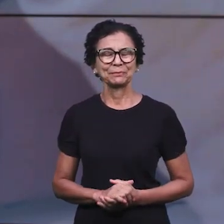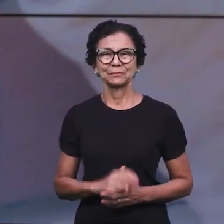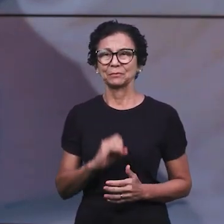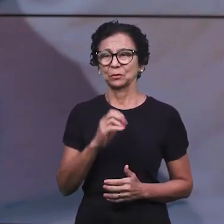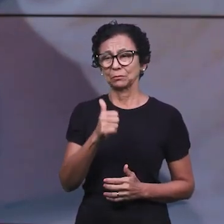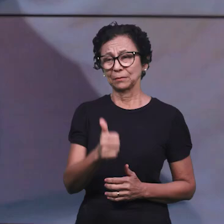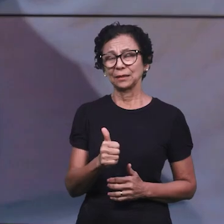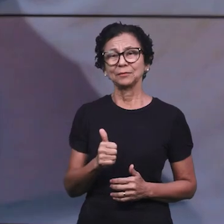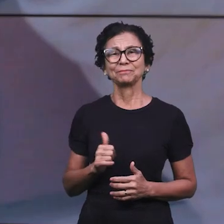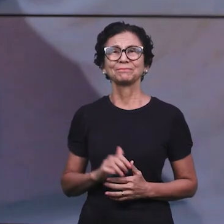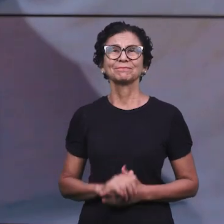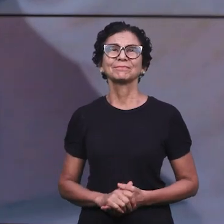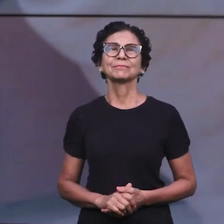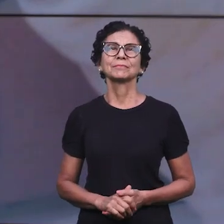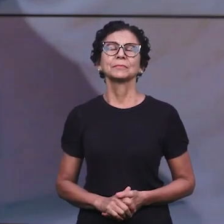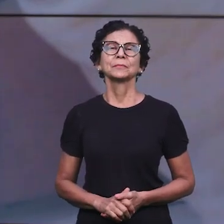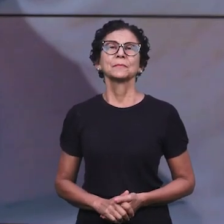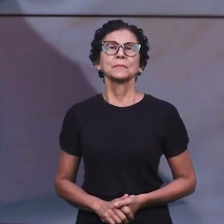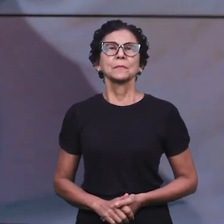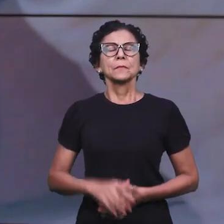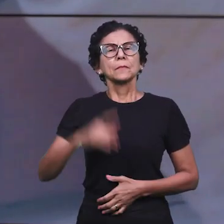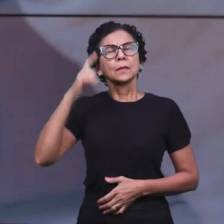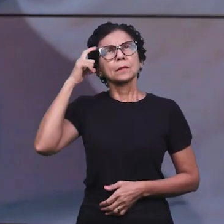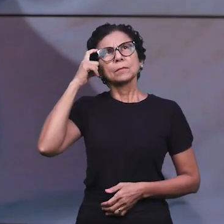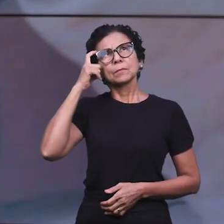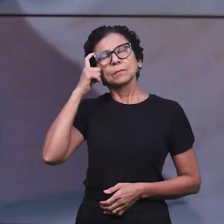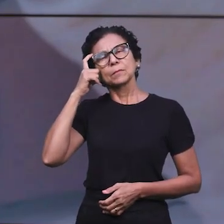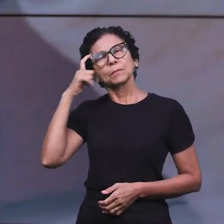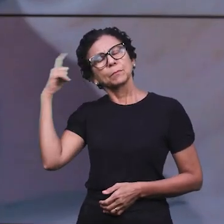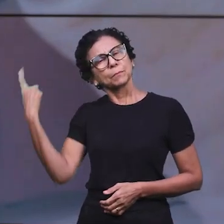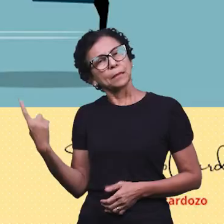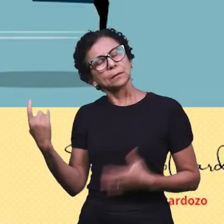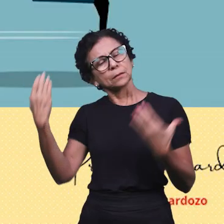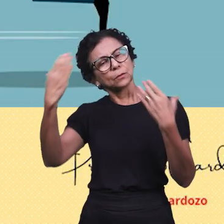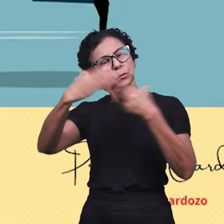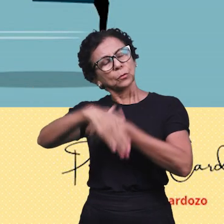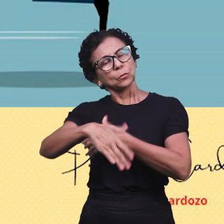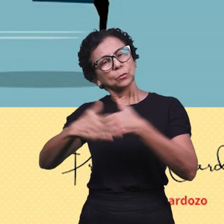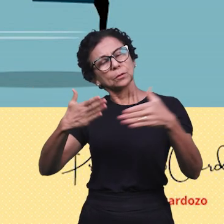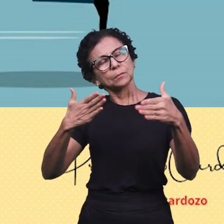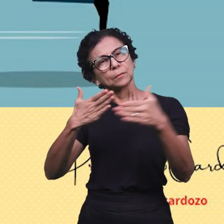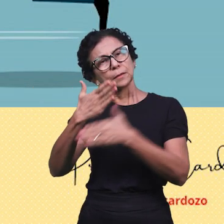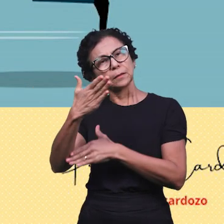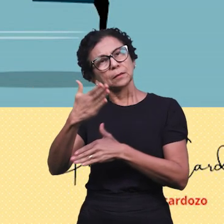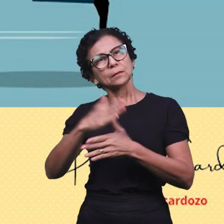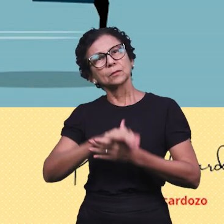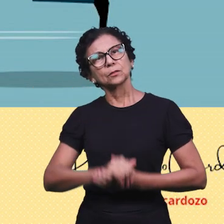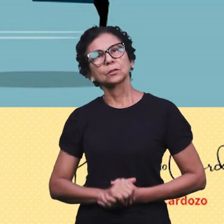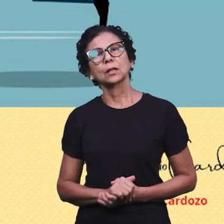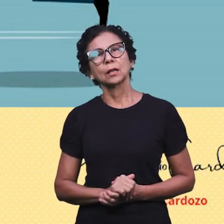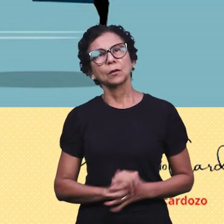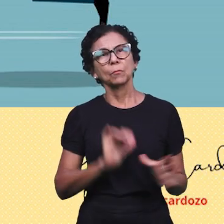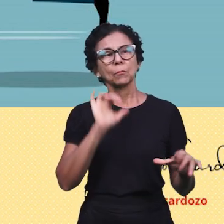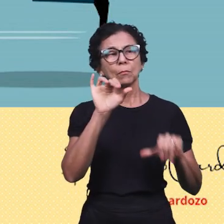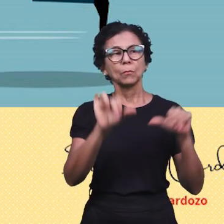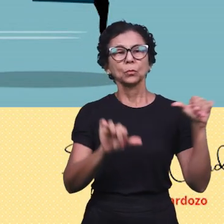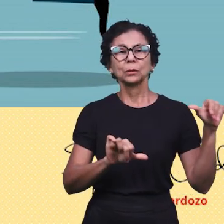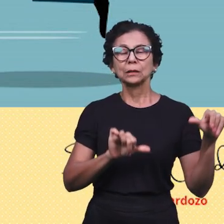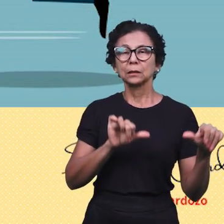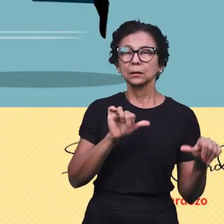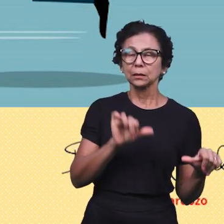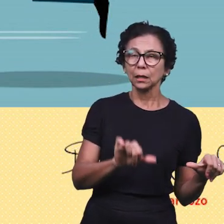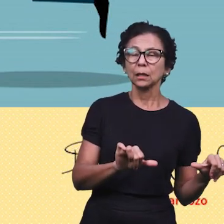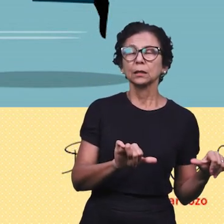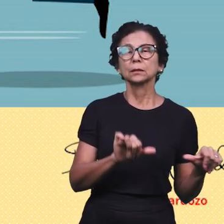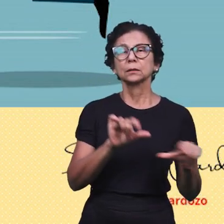bem? Então, olha só, pense que a aprovação no concurso é uma transição de carreira. Pode levar mais tempo do